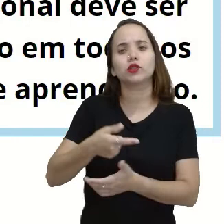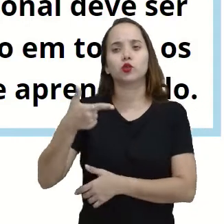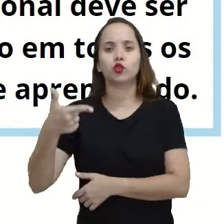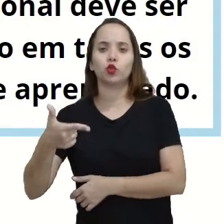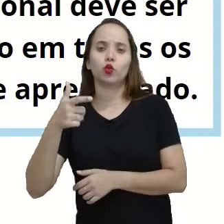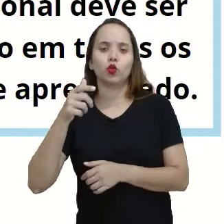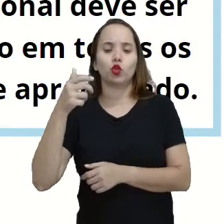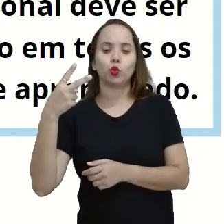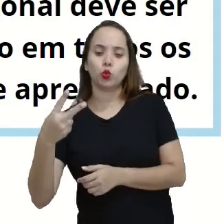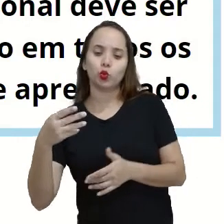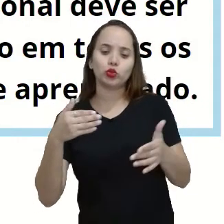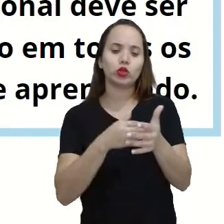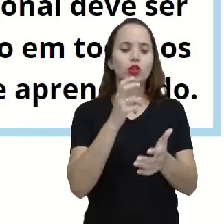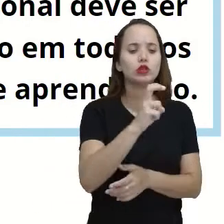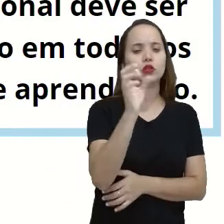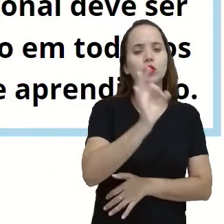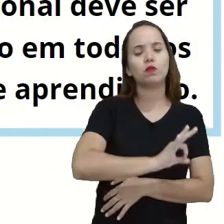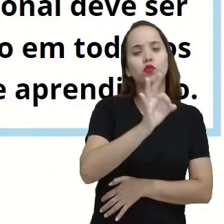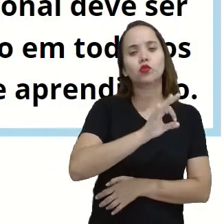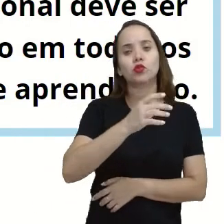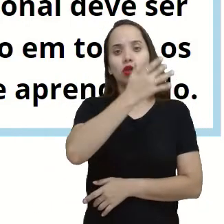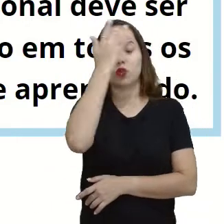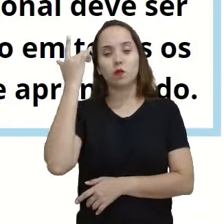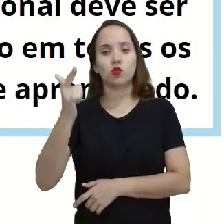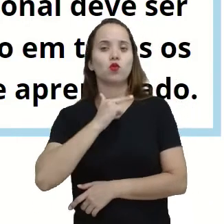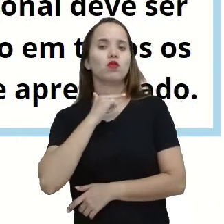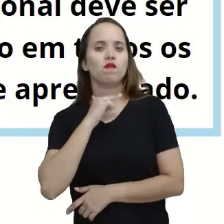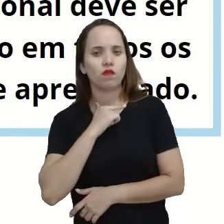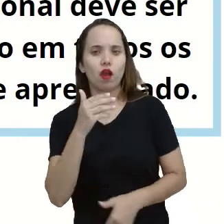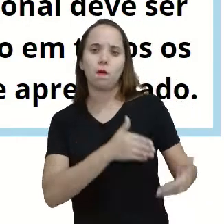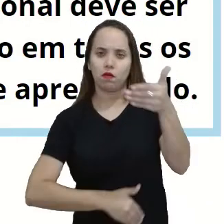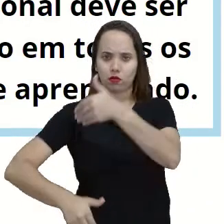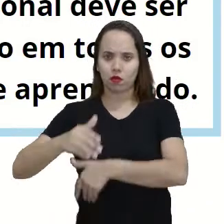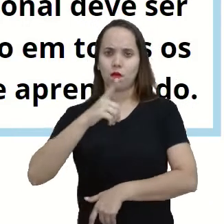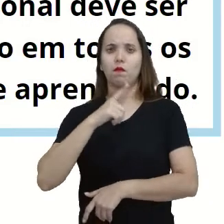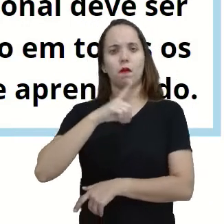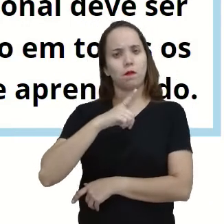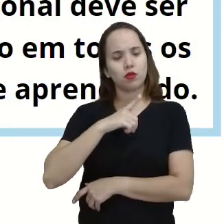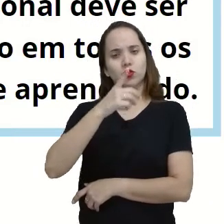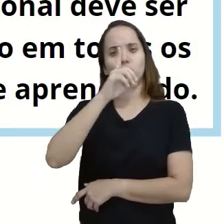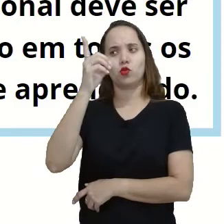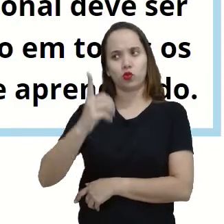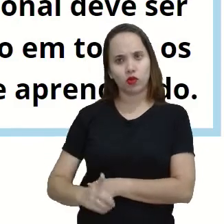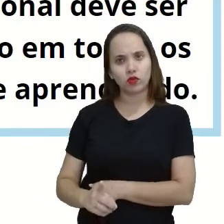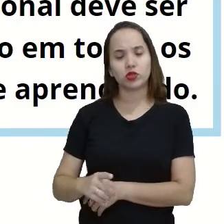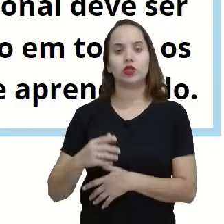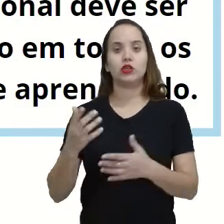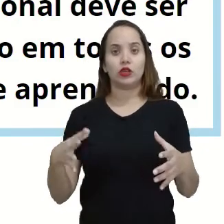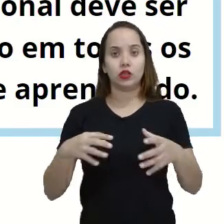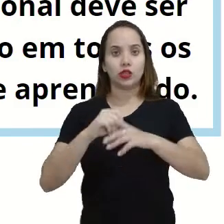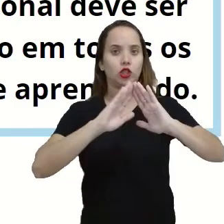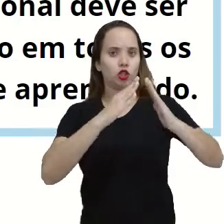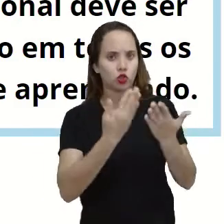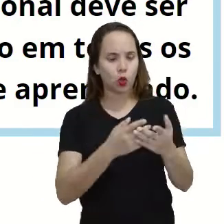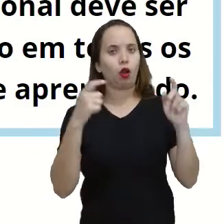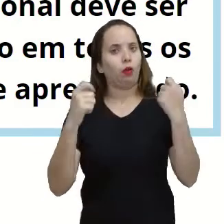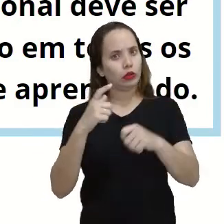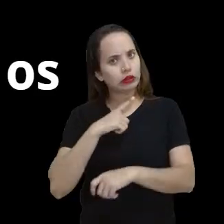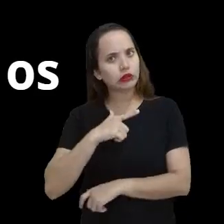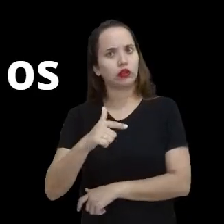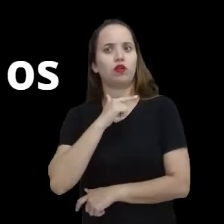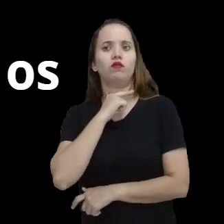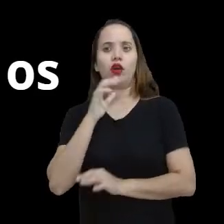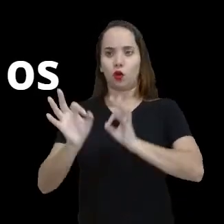ocupados por pessoas com deficiências. E na escola é obrigatório essas pessoas terem acesso, ou seja, ter reserva de vagas para